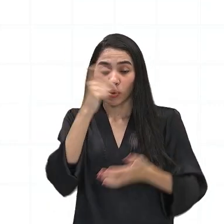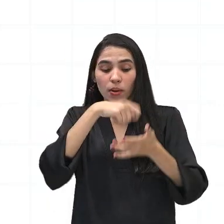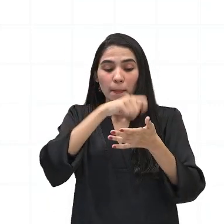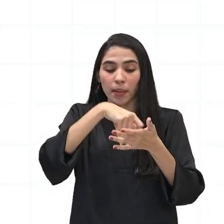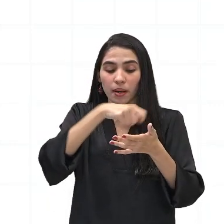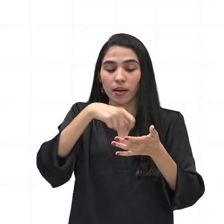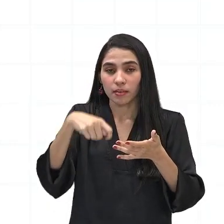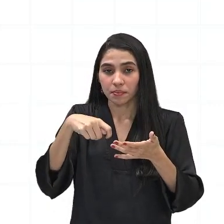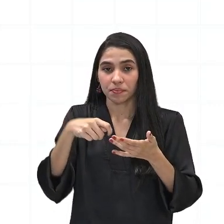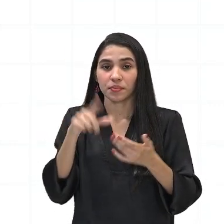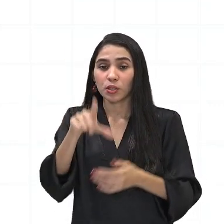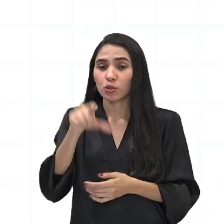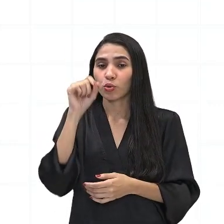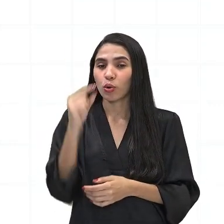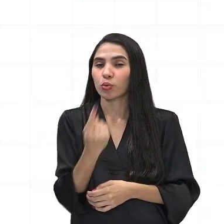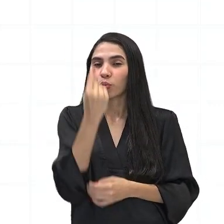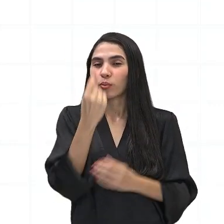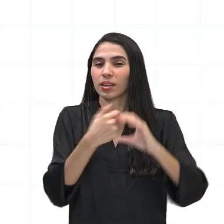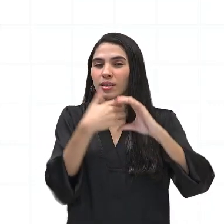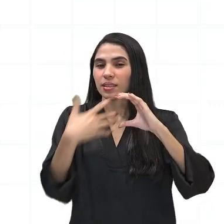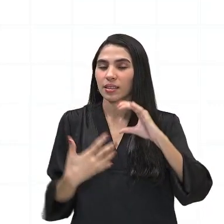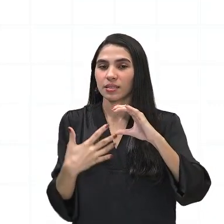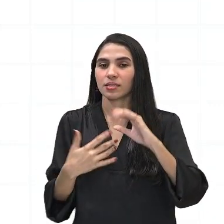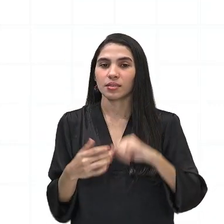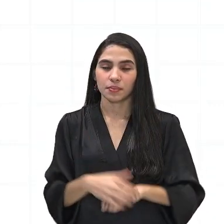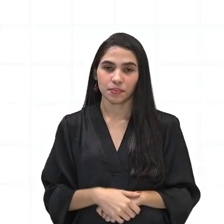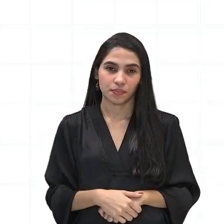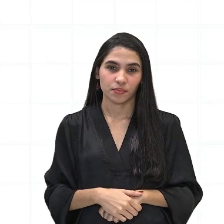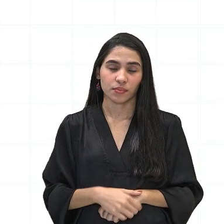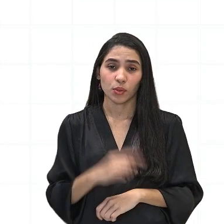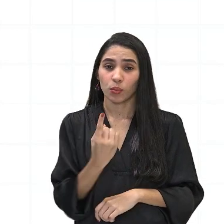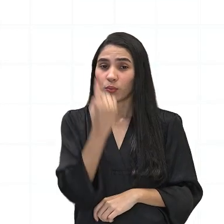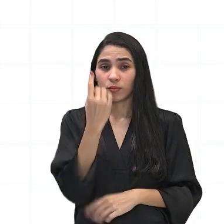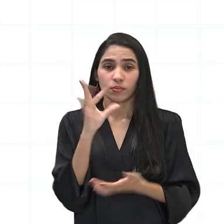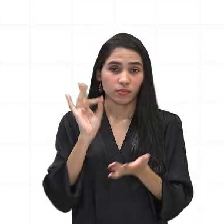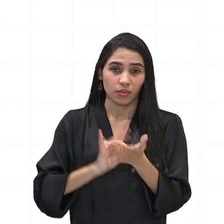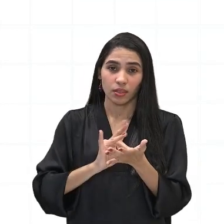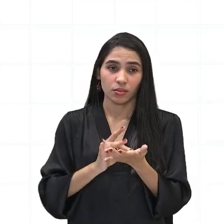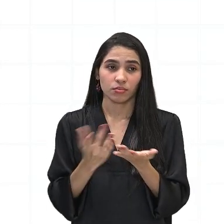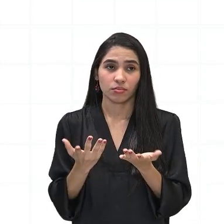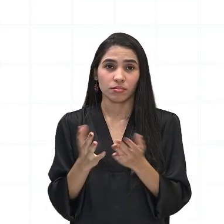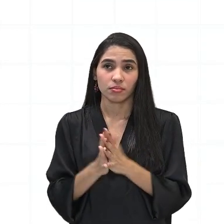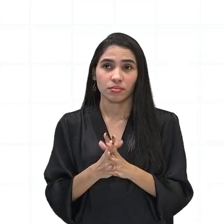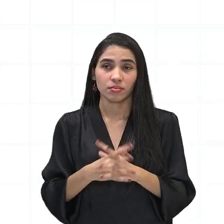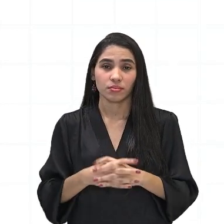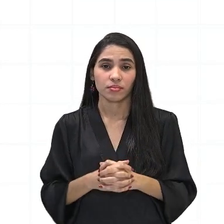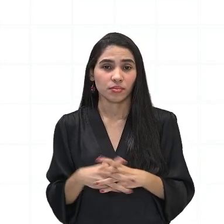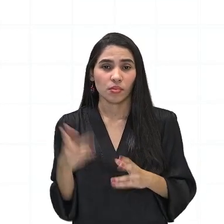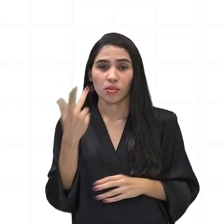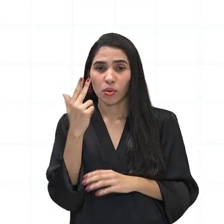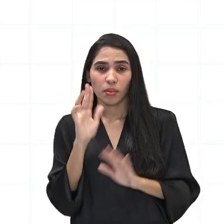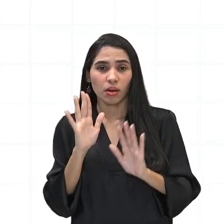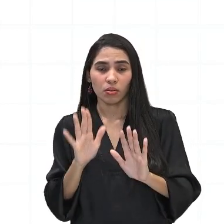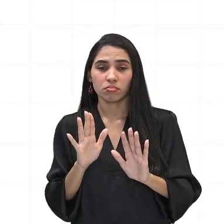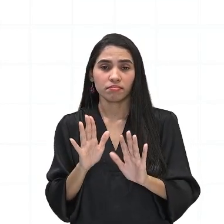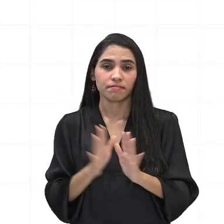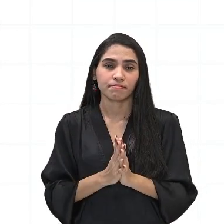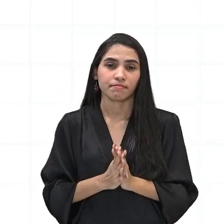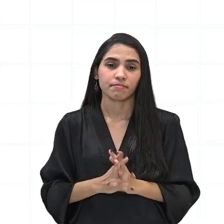chamativa, e de repente pegou essa flor e levou consigo para a sua casa, não é? Isso é comum, isso é